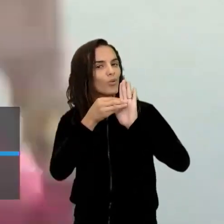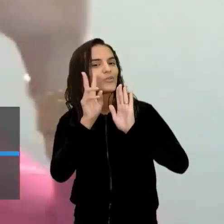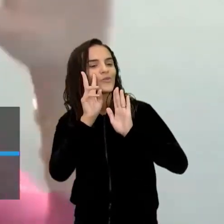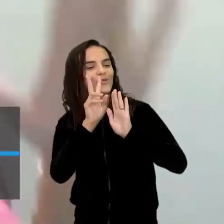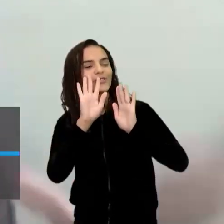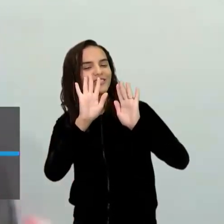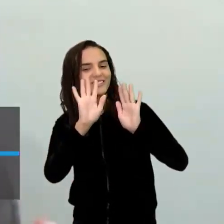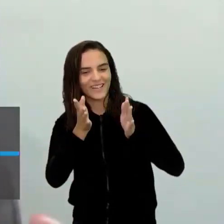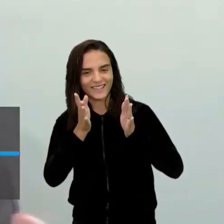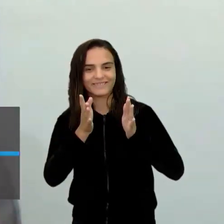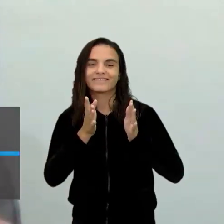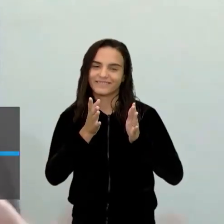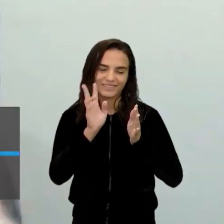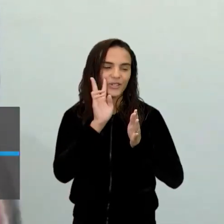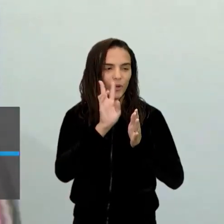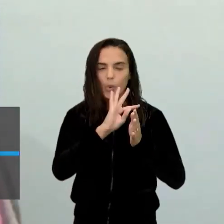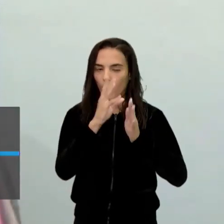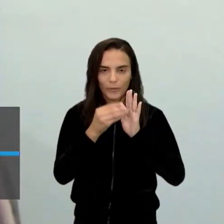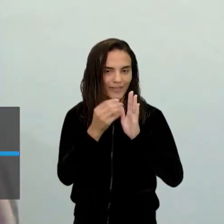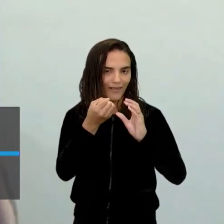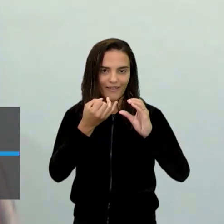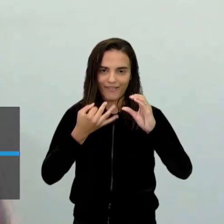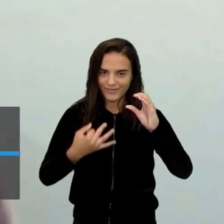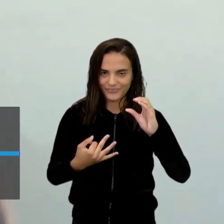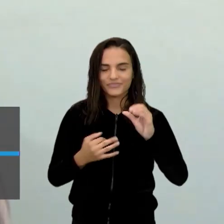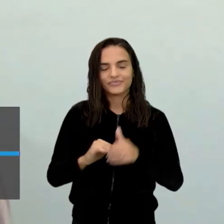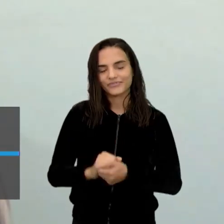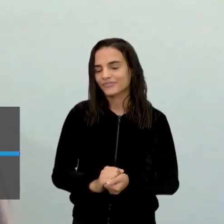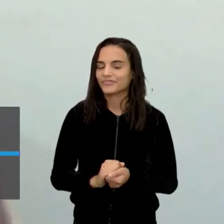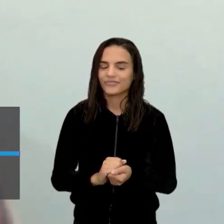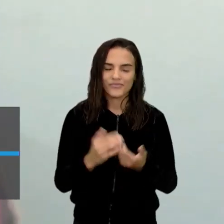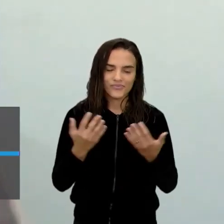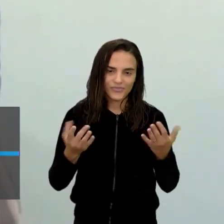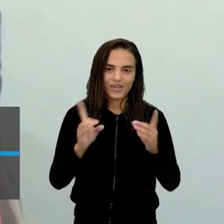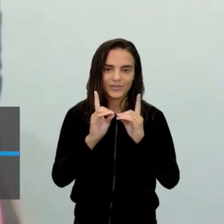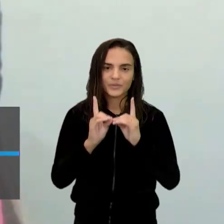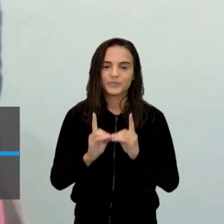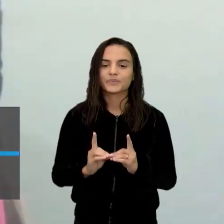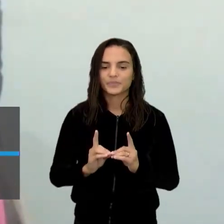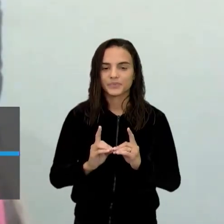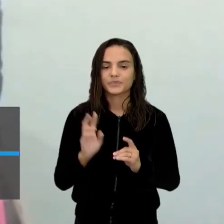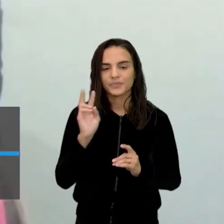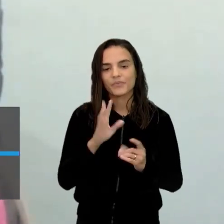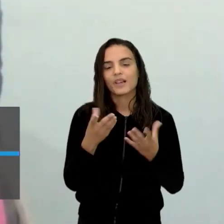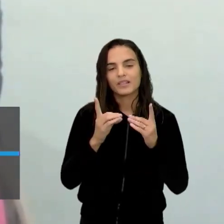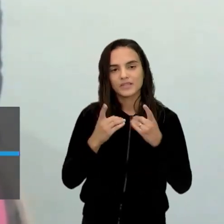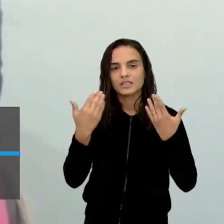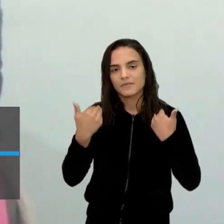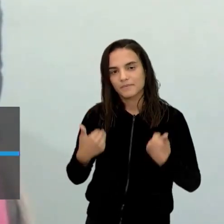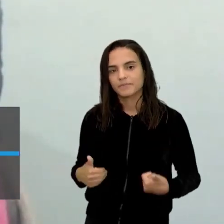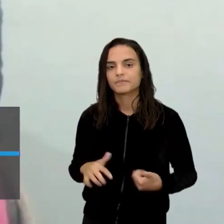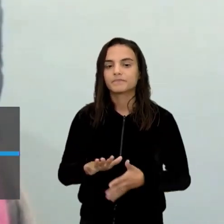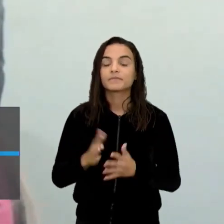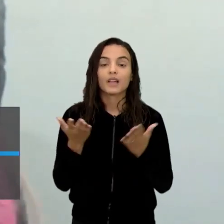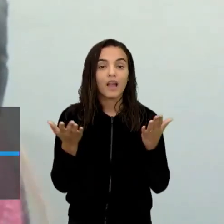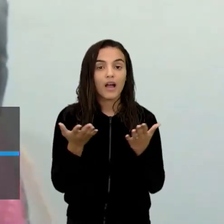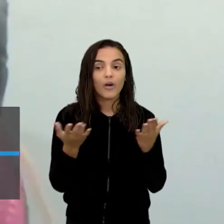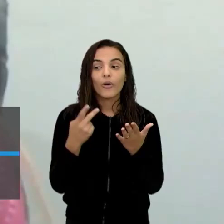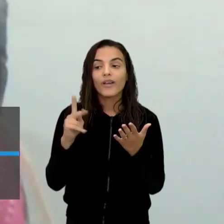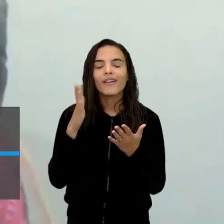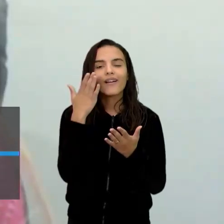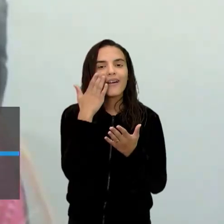é visto, né? Na característica, muitas vezes, dos deficientes, principalmente da deficiência física. Agora, o que